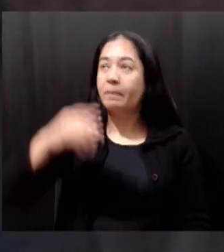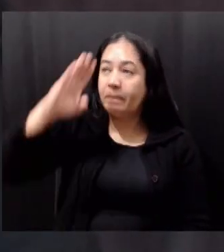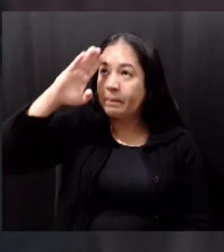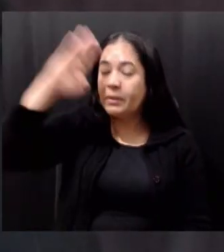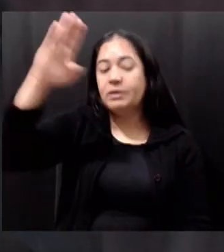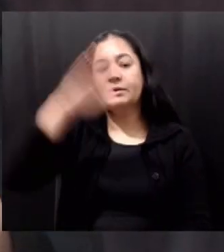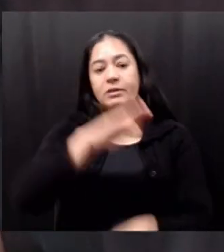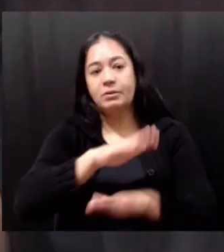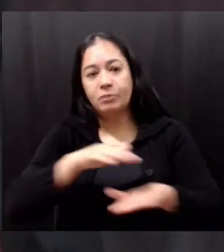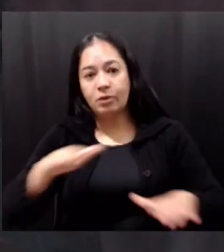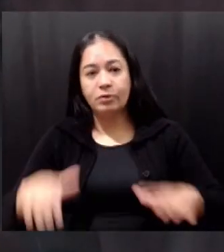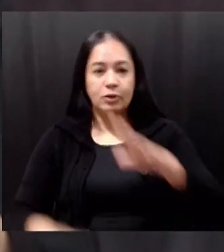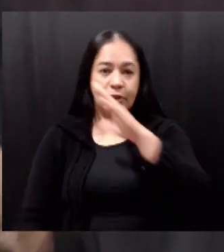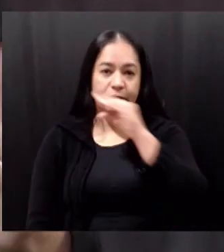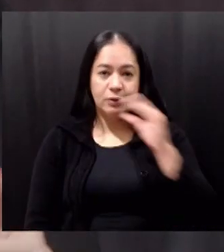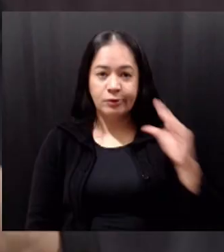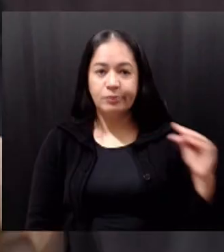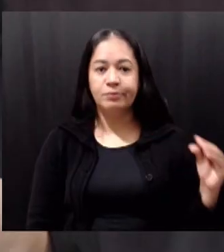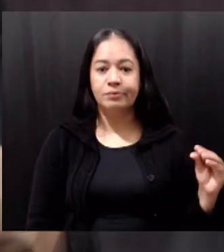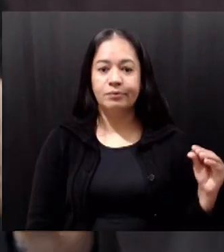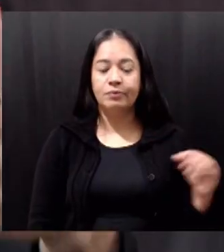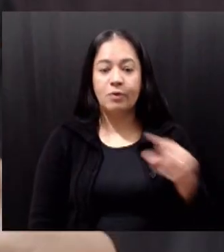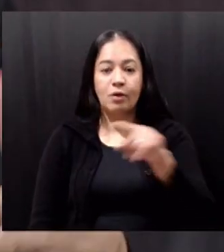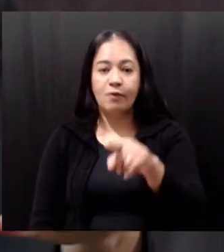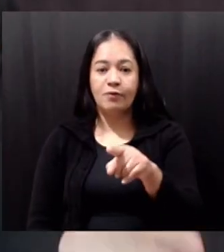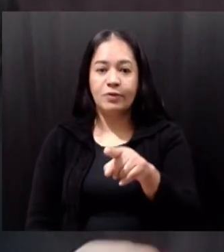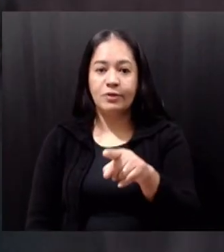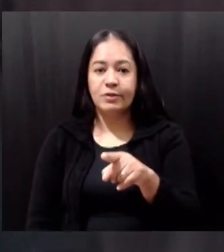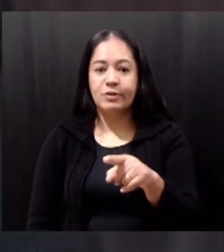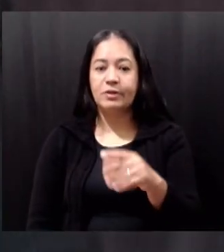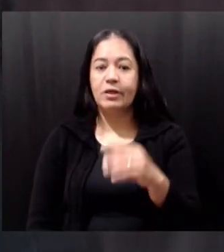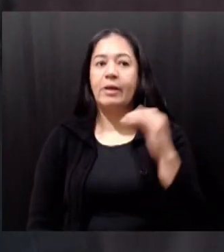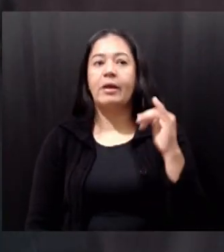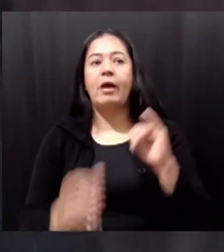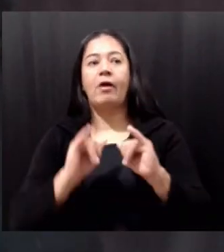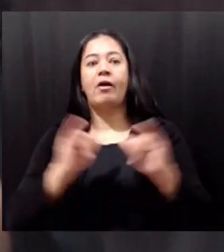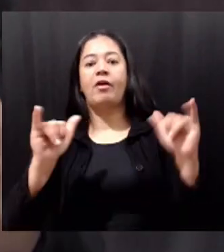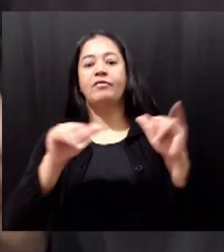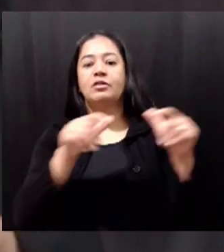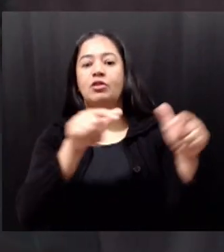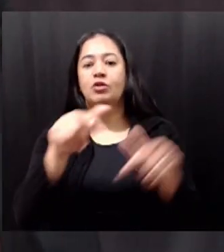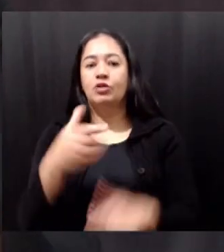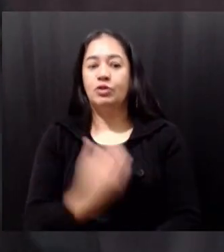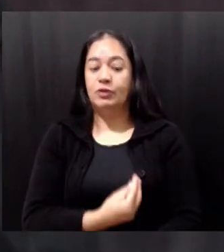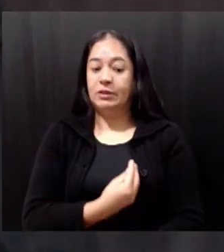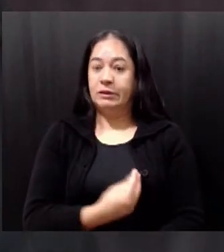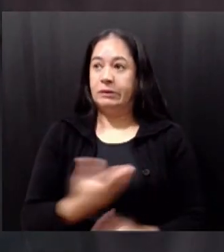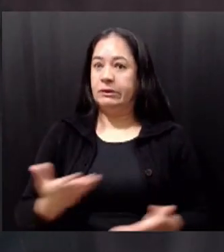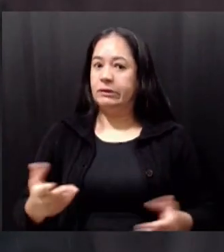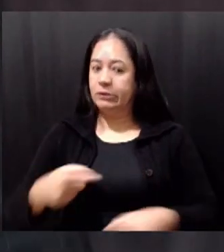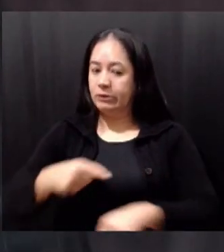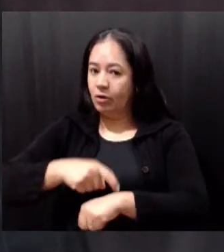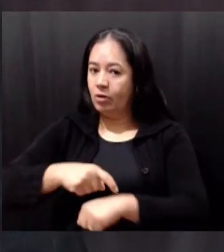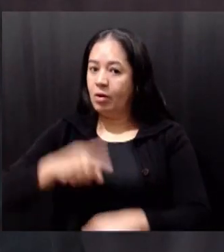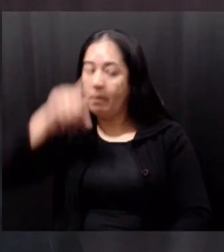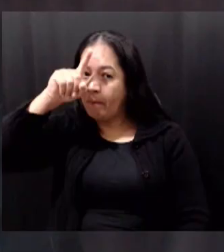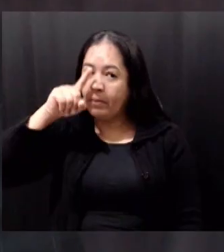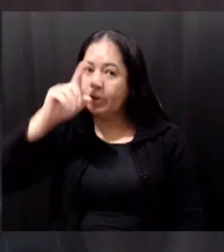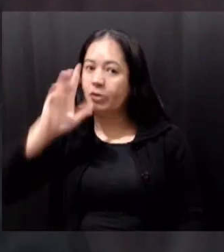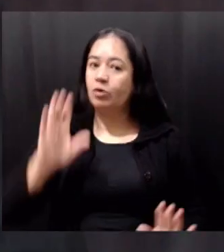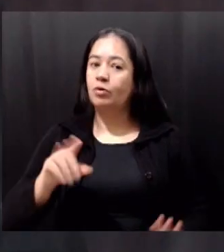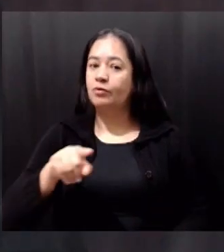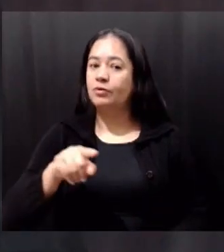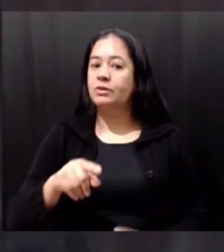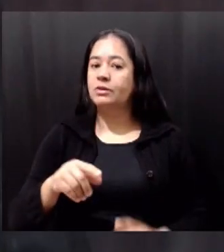um adolescente. Você ficar dizendo onde você está em tempo real. Isso é perigoso, você está dando